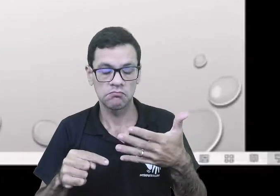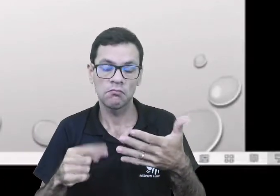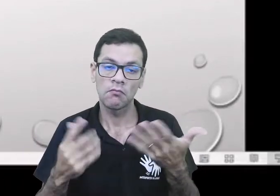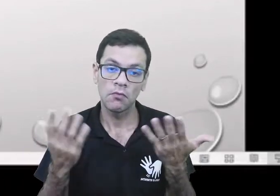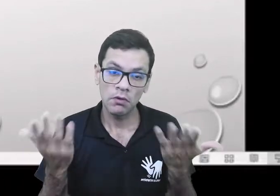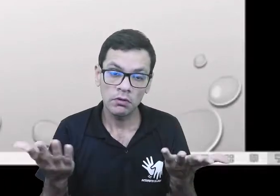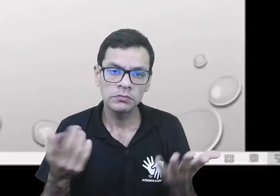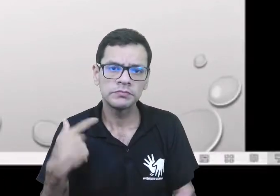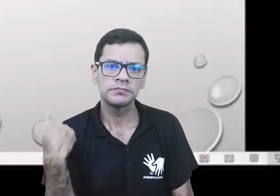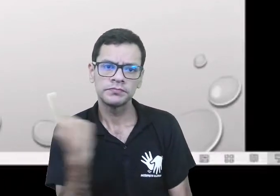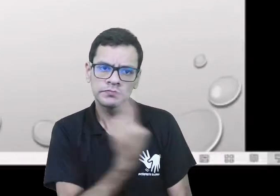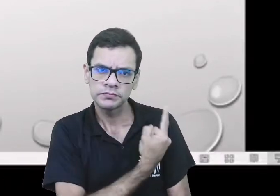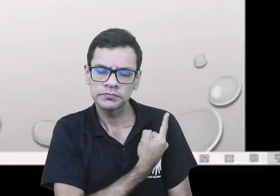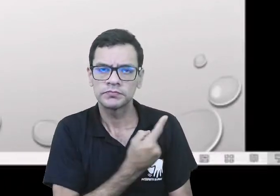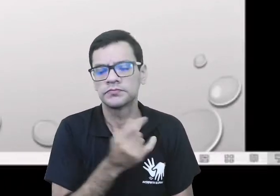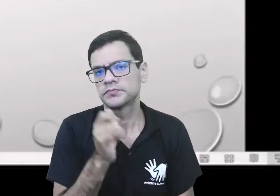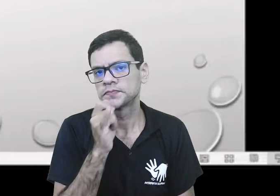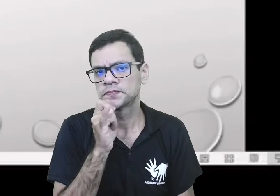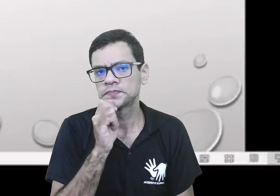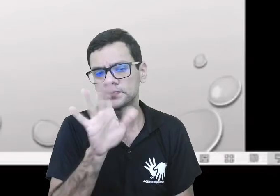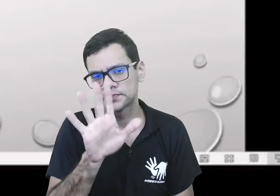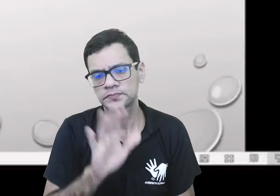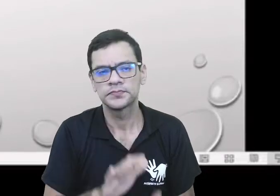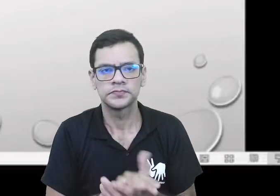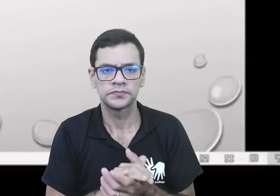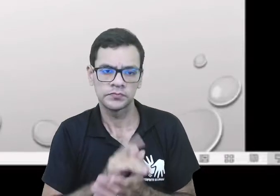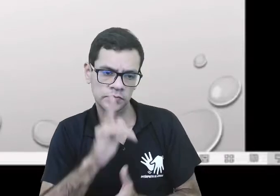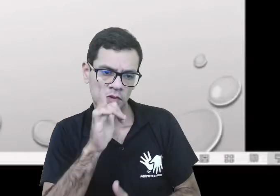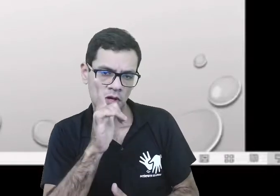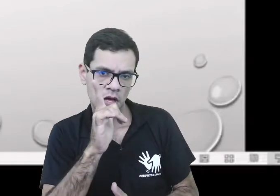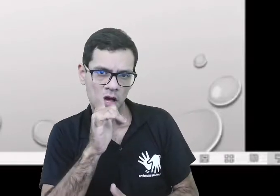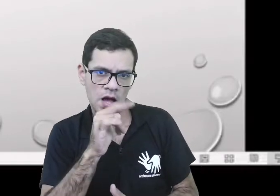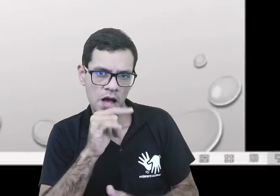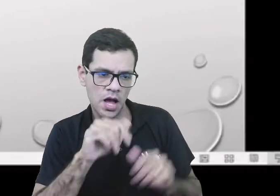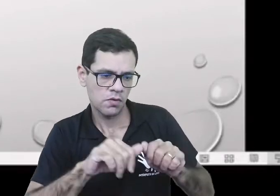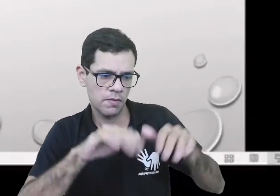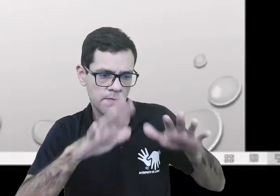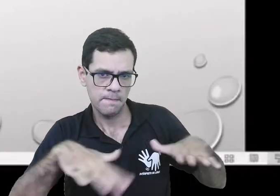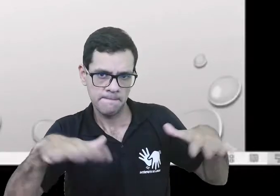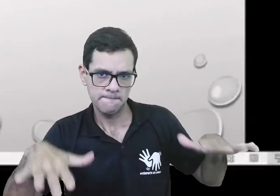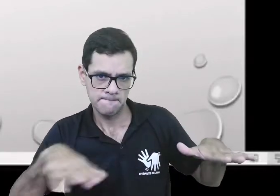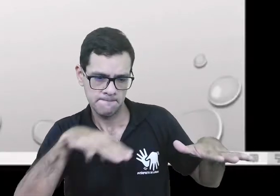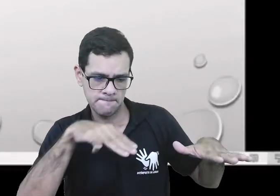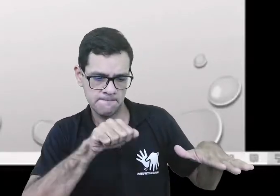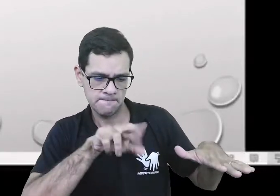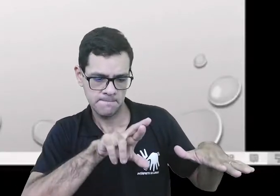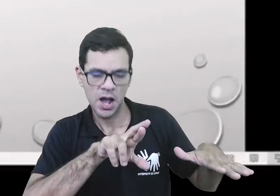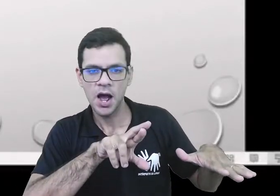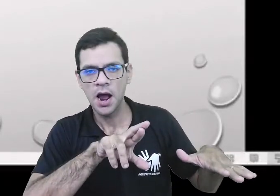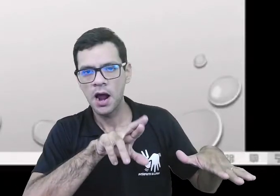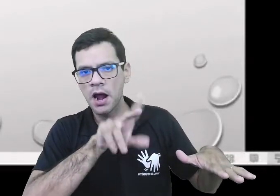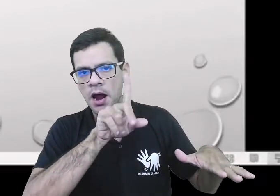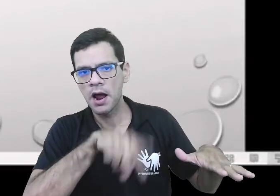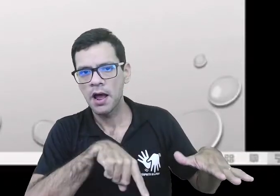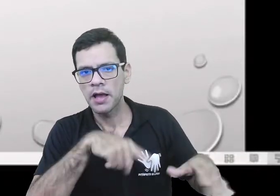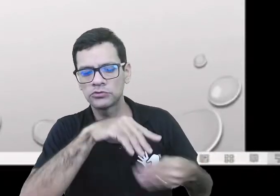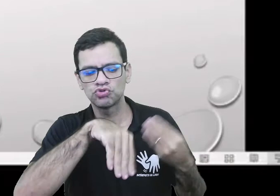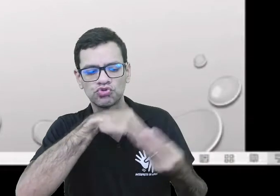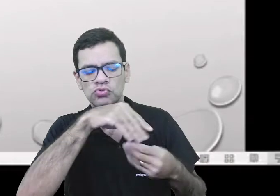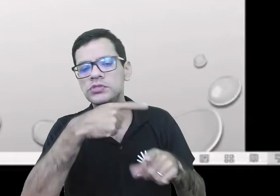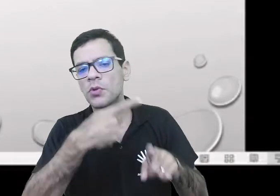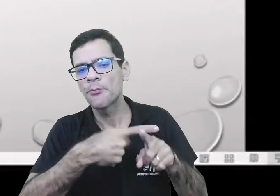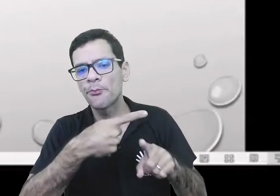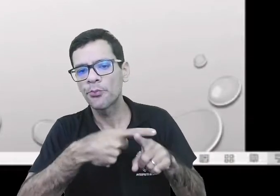Então, a gente tem, por exemplo, a água do mar é um exemplo bem clássico, né, de solução, porque aqui